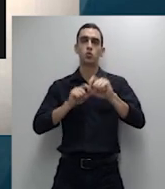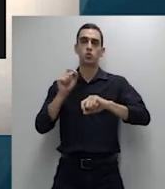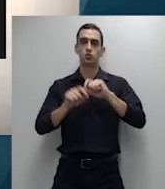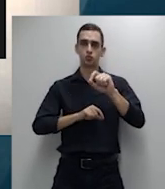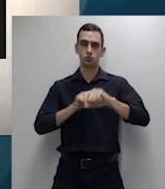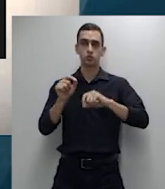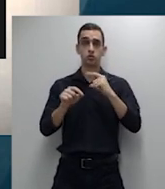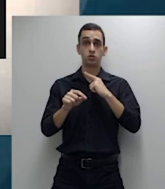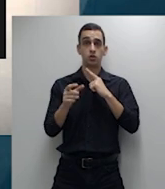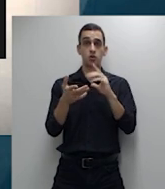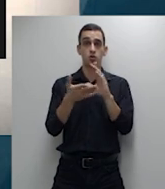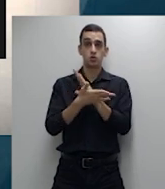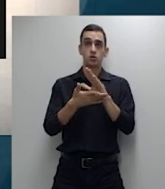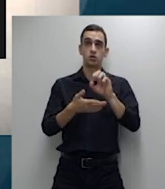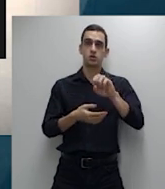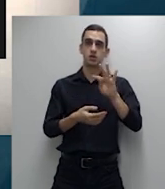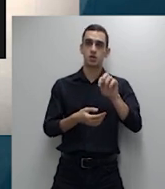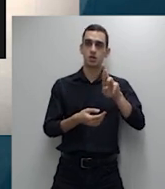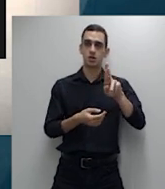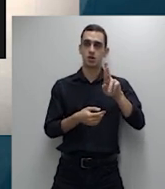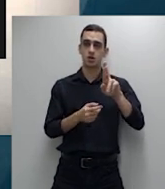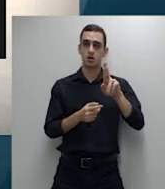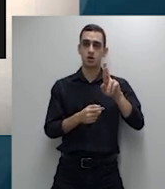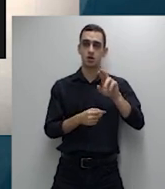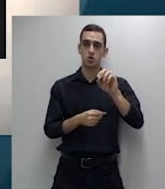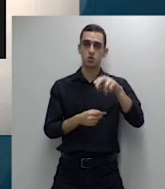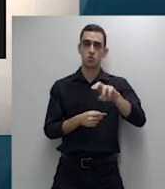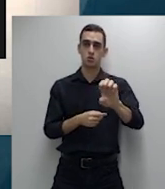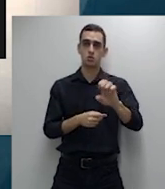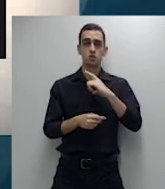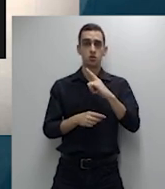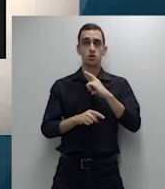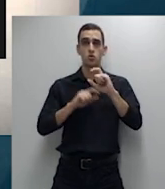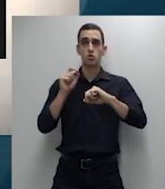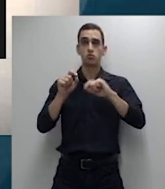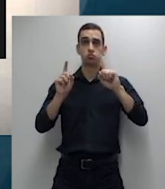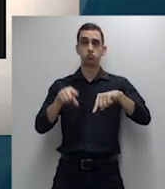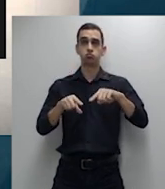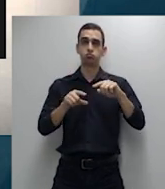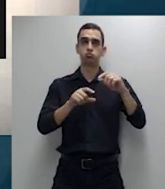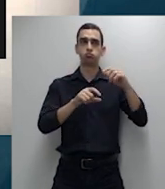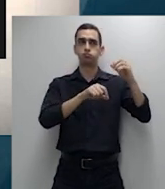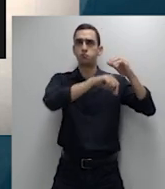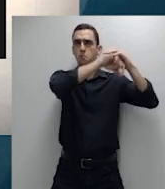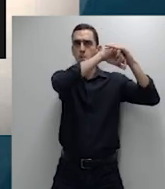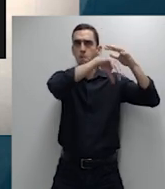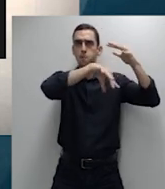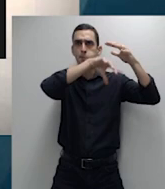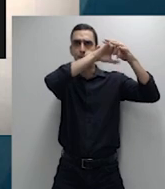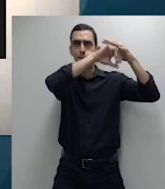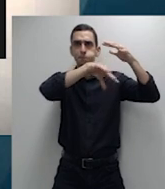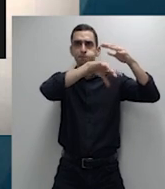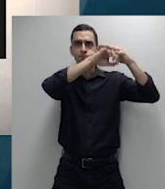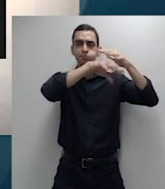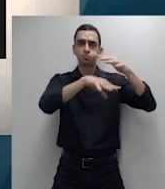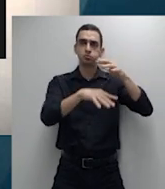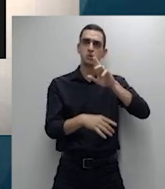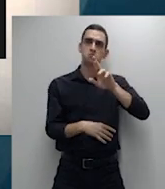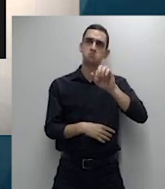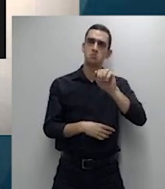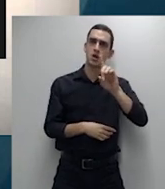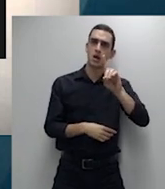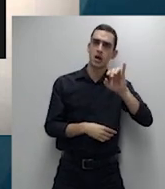ela faculta a utilização de uma via de frequência rádio frequência frequência eletromagnética Me desculpe a